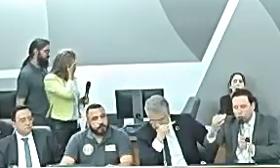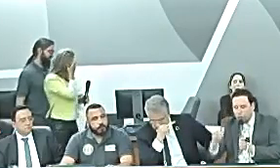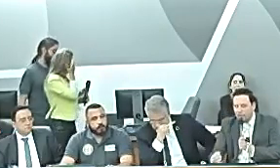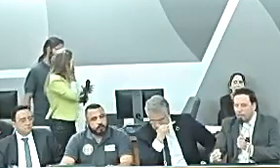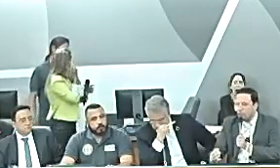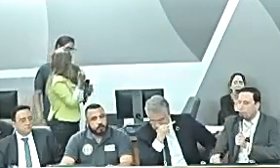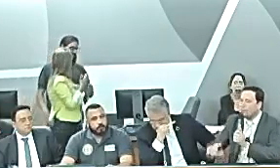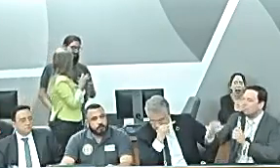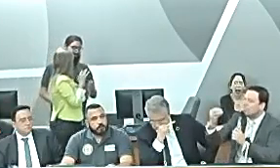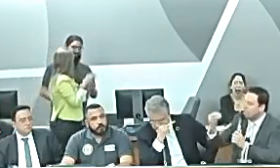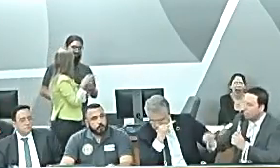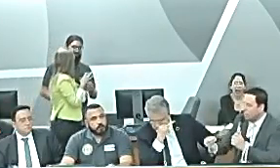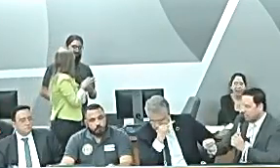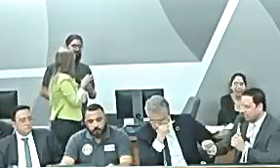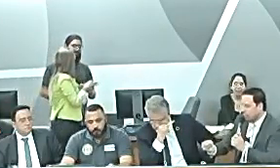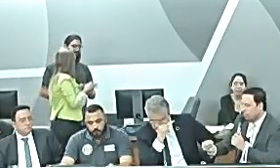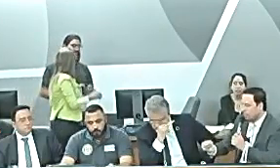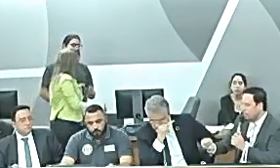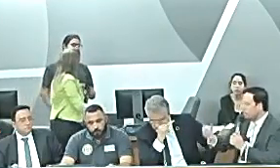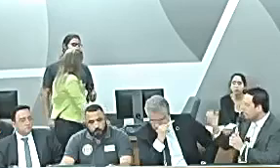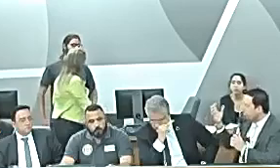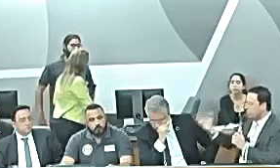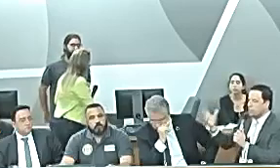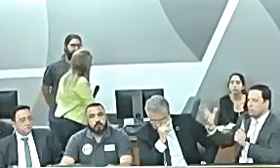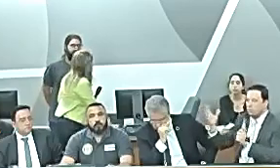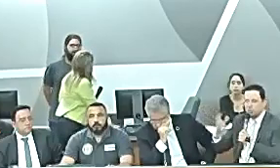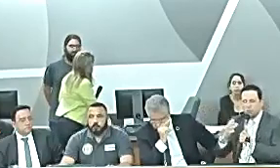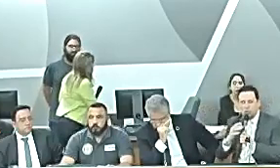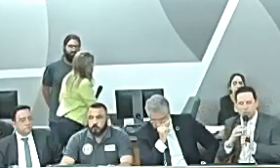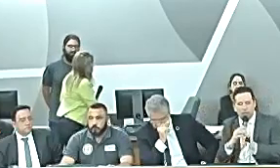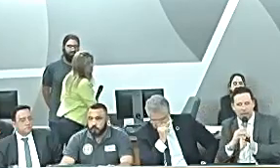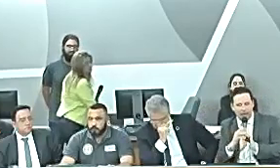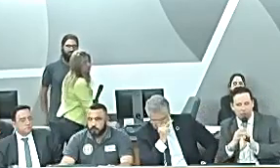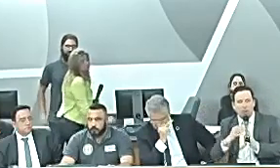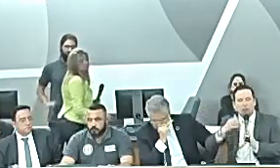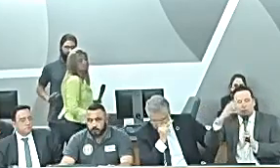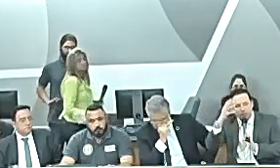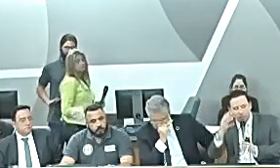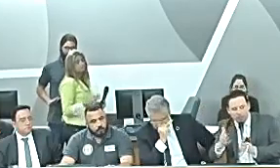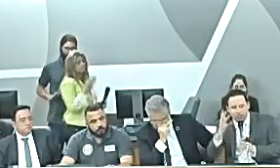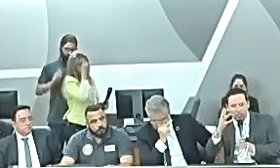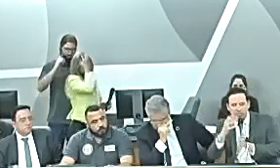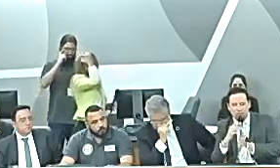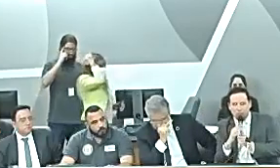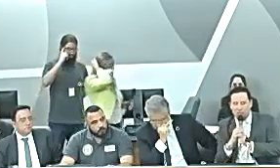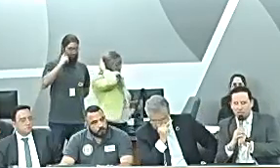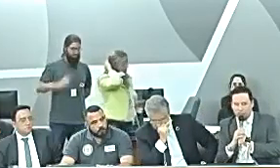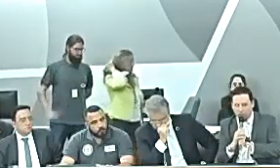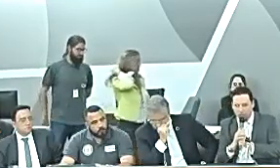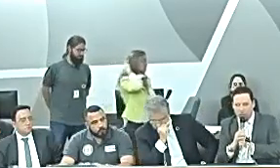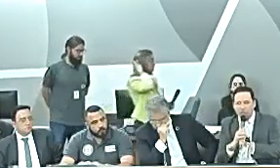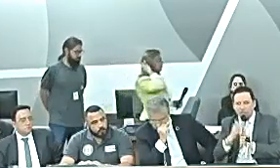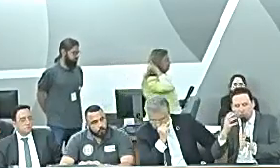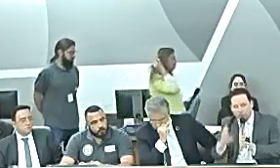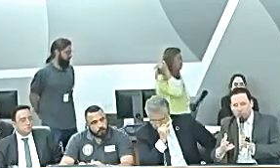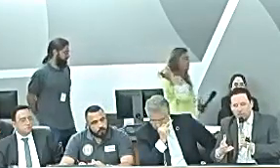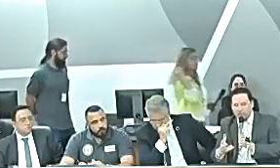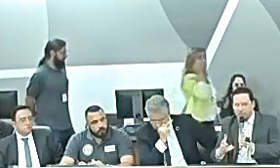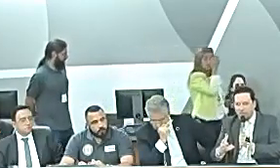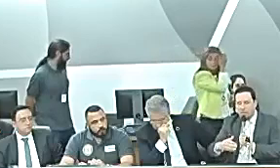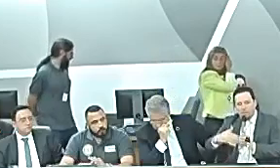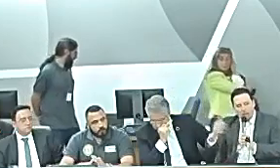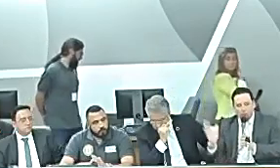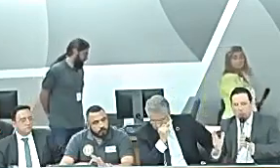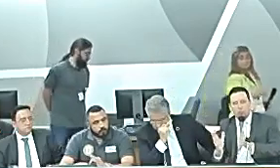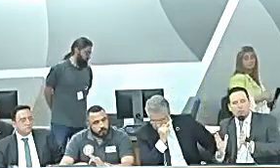tiver contida o anseio da categoria e por isso existem os sindicatos por isso existem as associações e eu